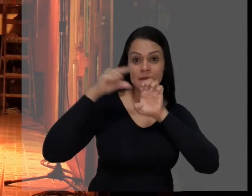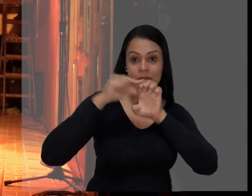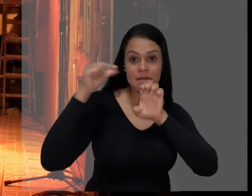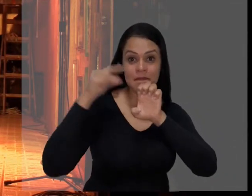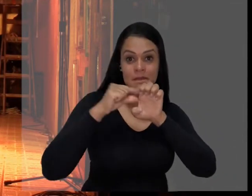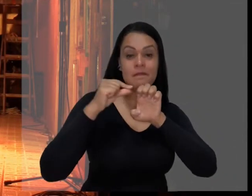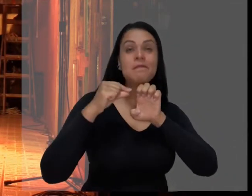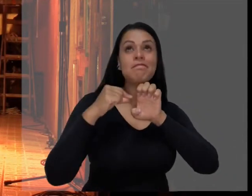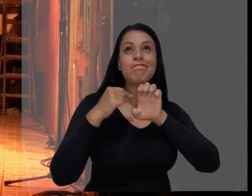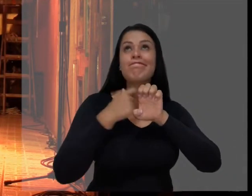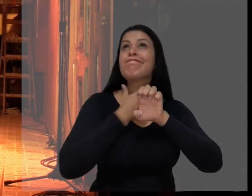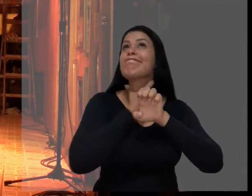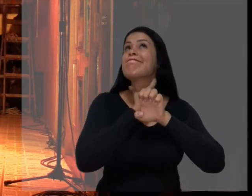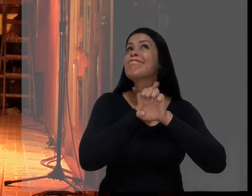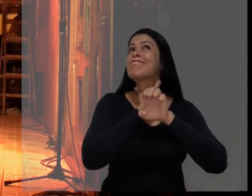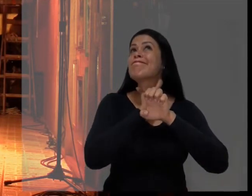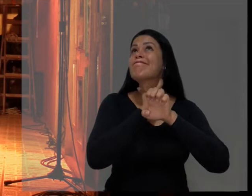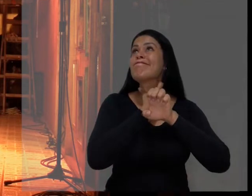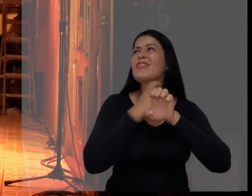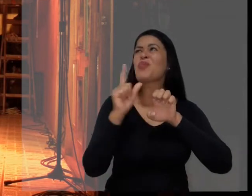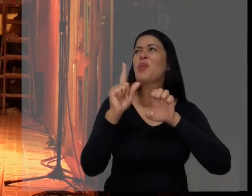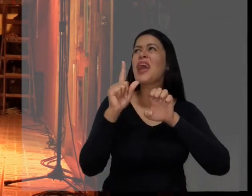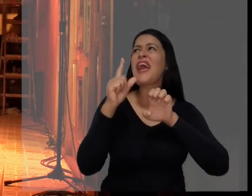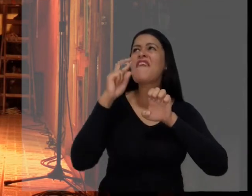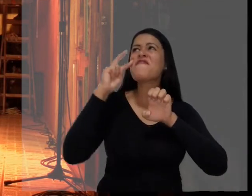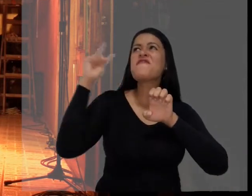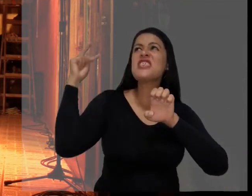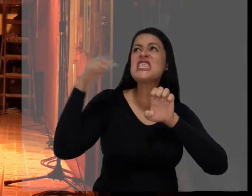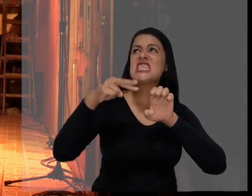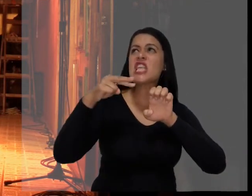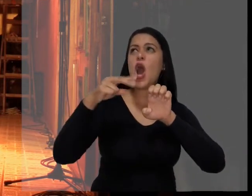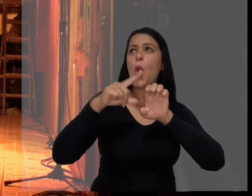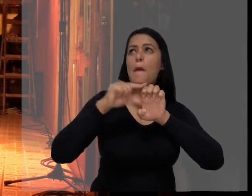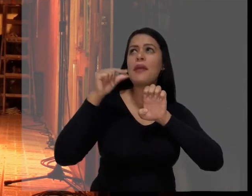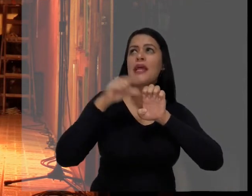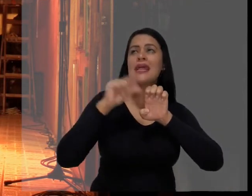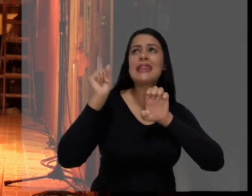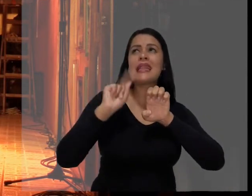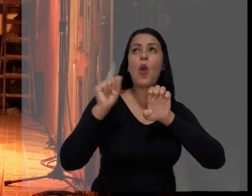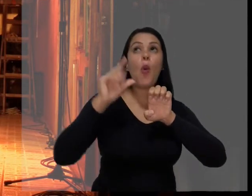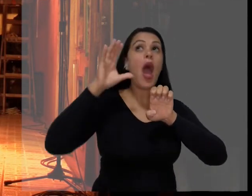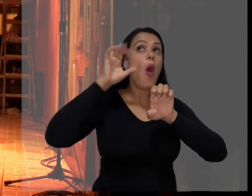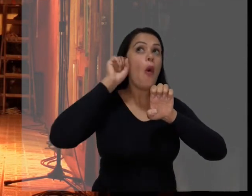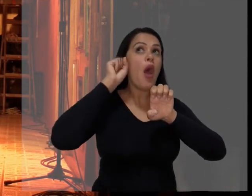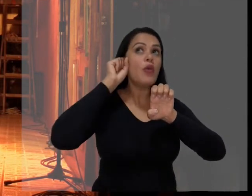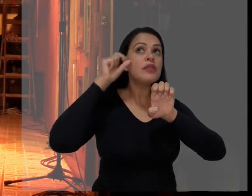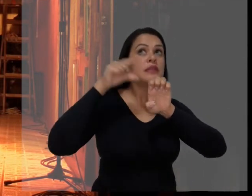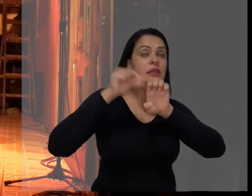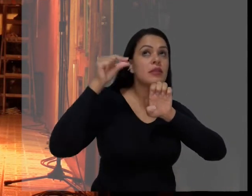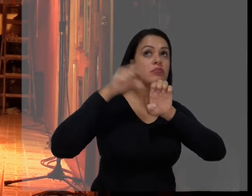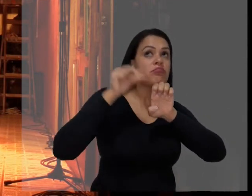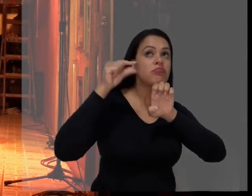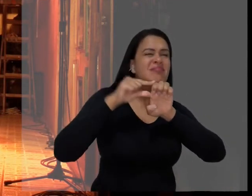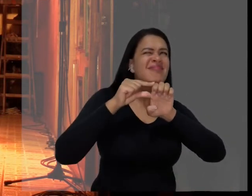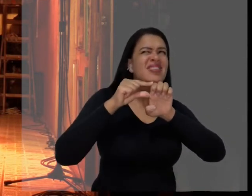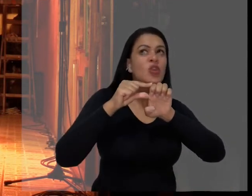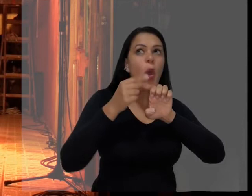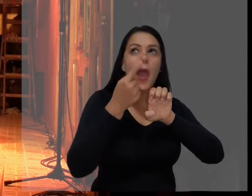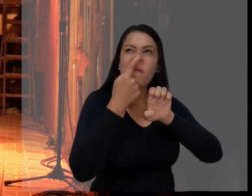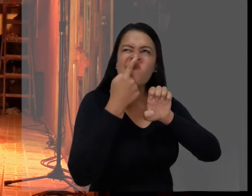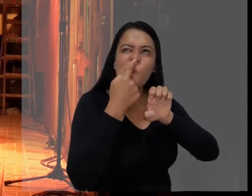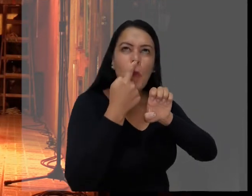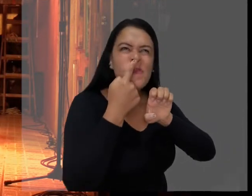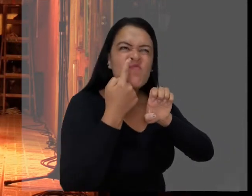Visão empreendedora acho que não falta, não sei. Talvez não seja bem uma visão. Talvez seja uma audição empreendedora, um